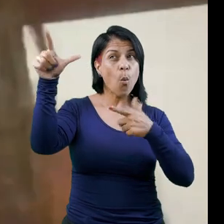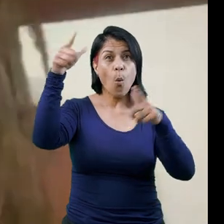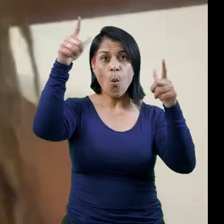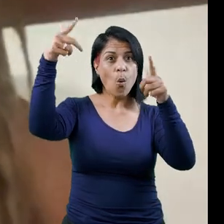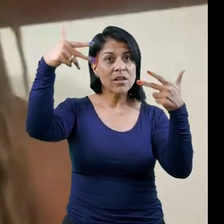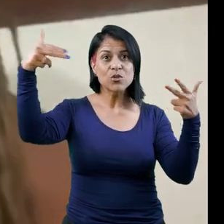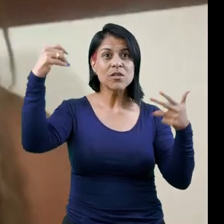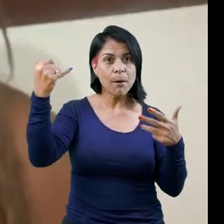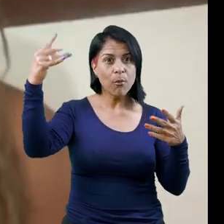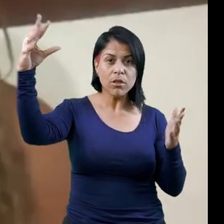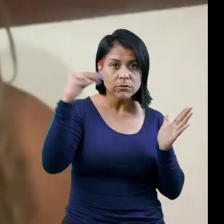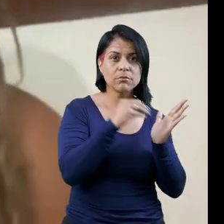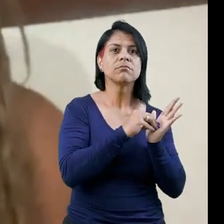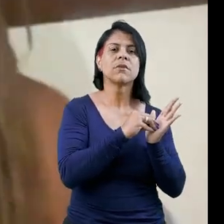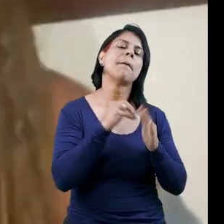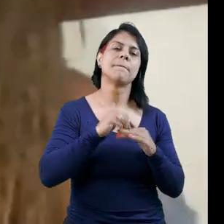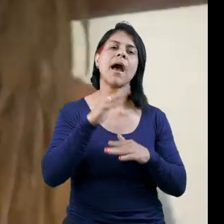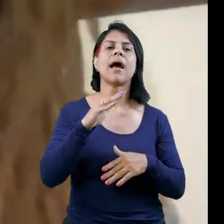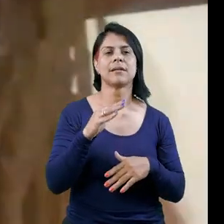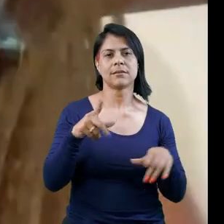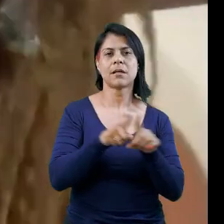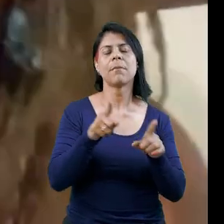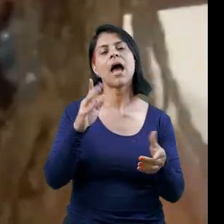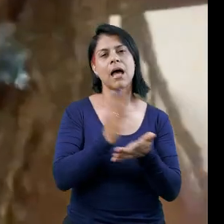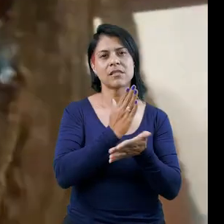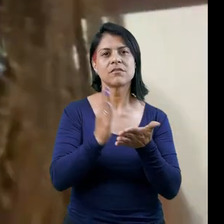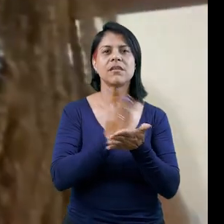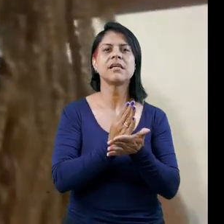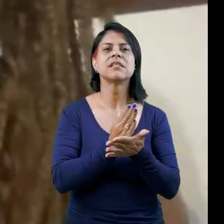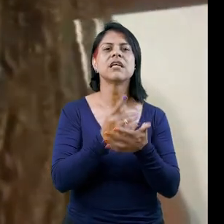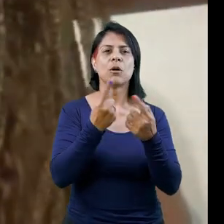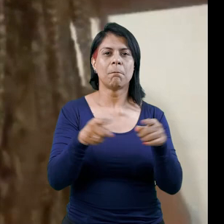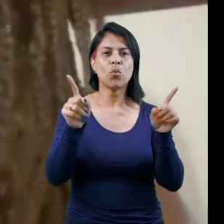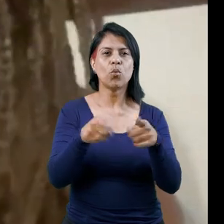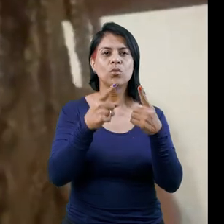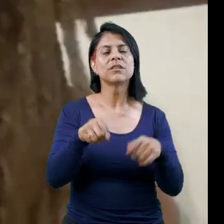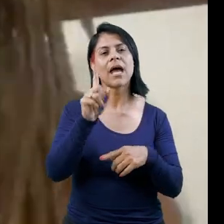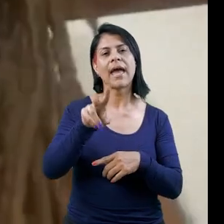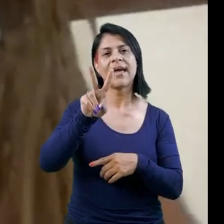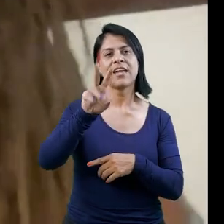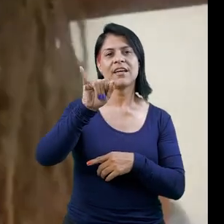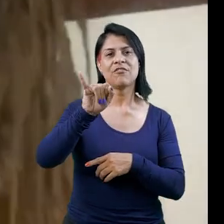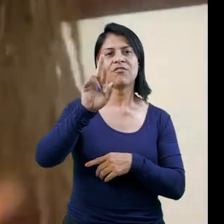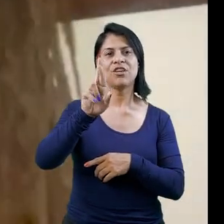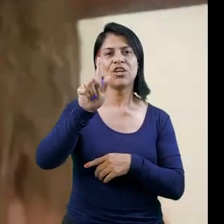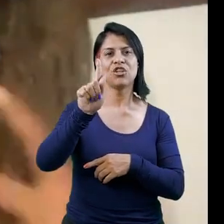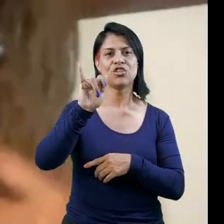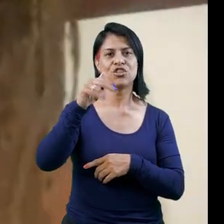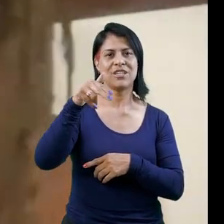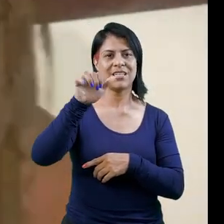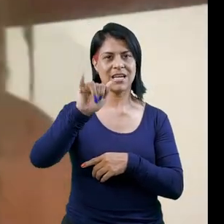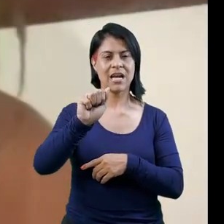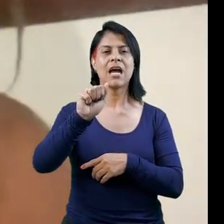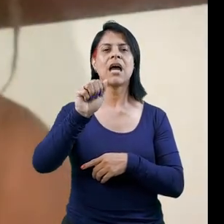que são importantes. Acho que, às vezes, essa música é uma música da Virgínia Rodrigues, que é uma cantora,